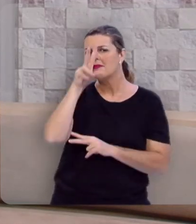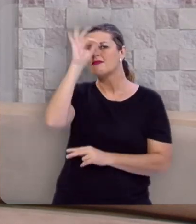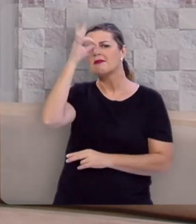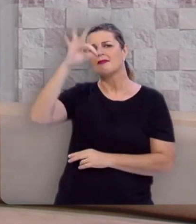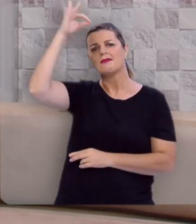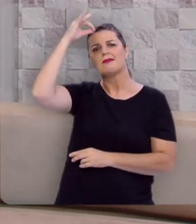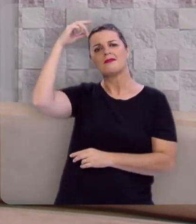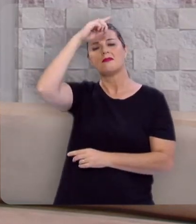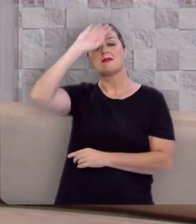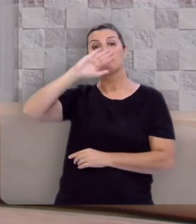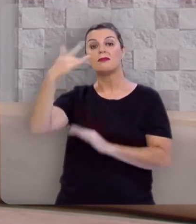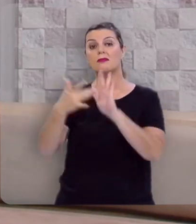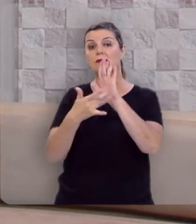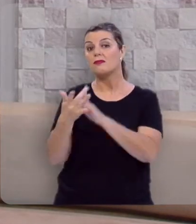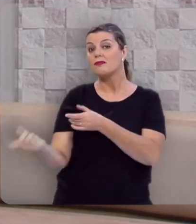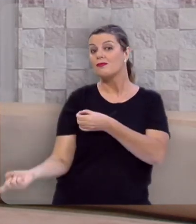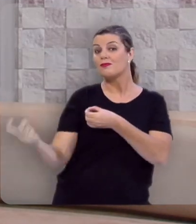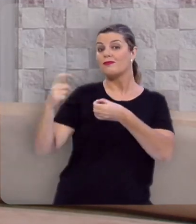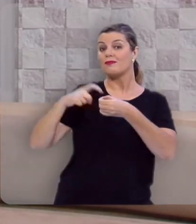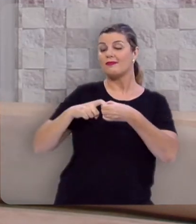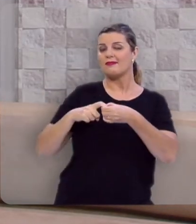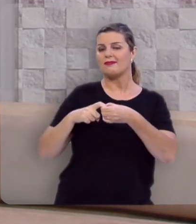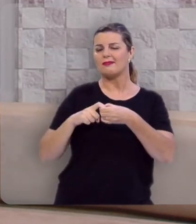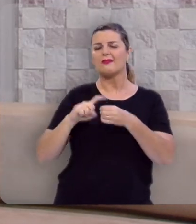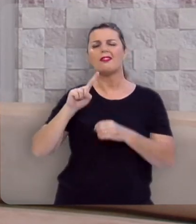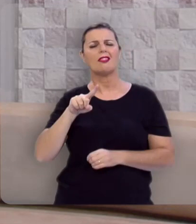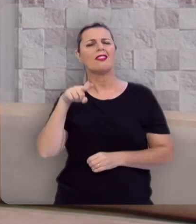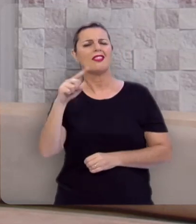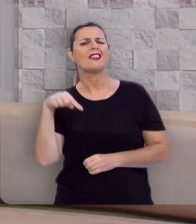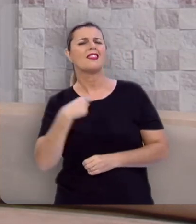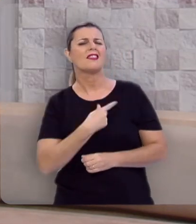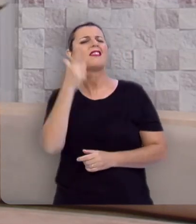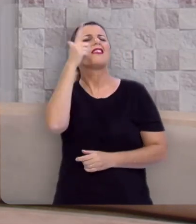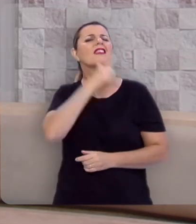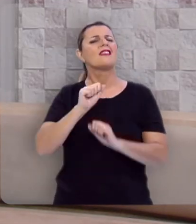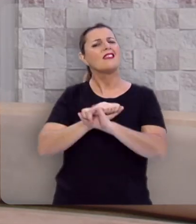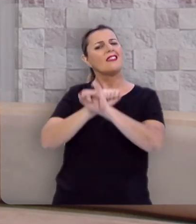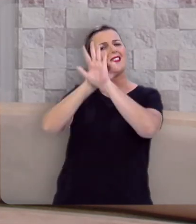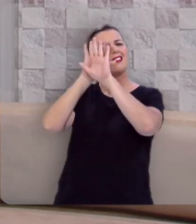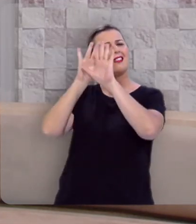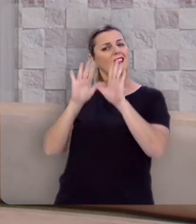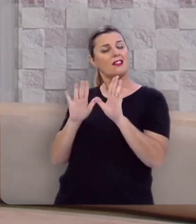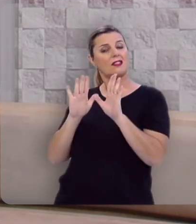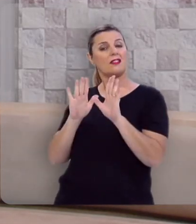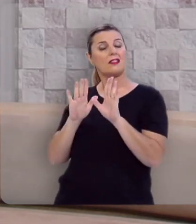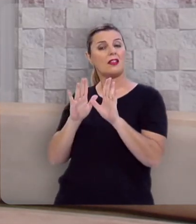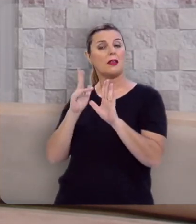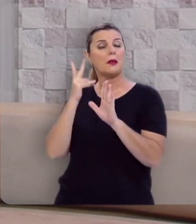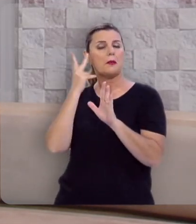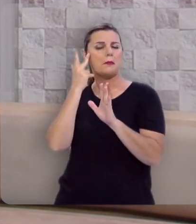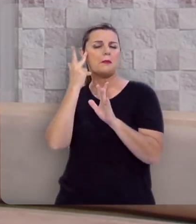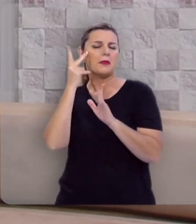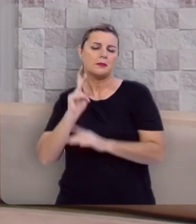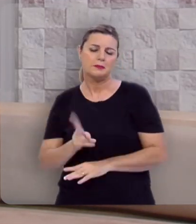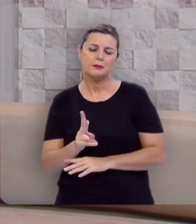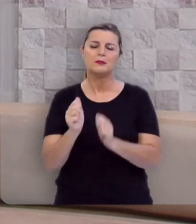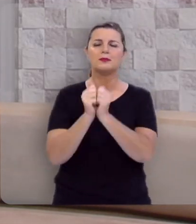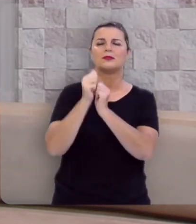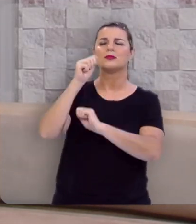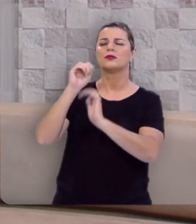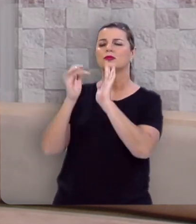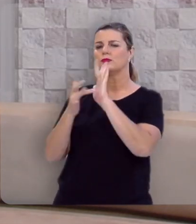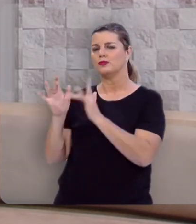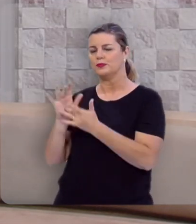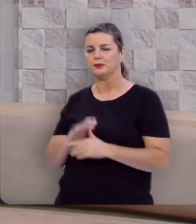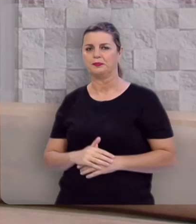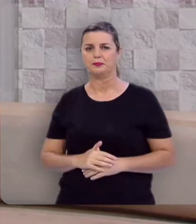Santo. E quando Jesus voltar, então nós seremos glorificados para estarmos para sempre com